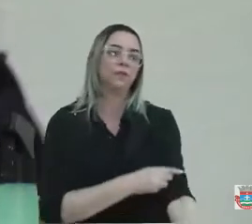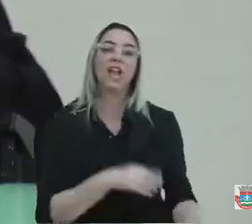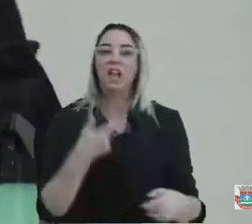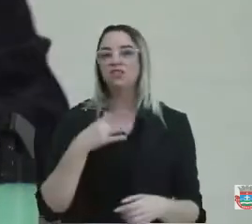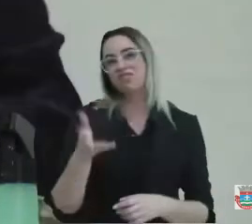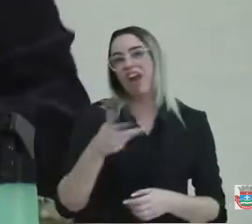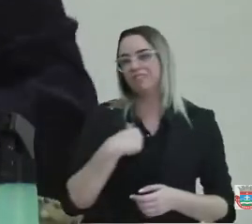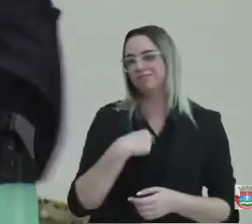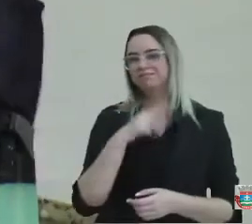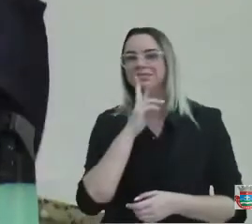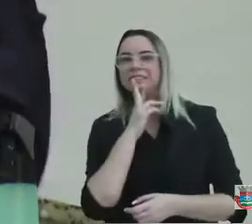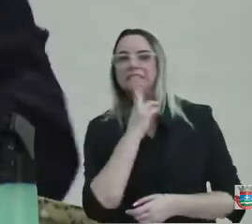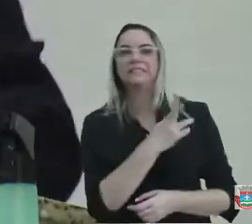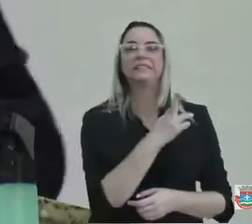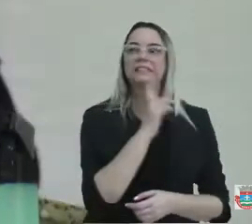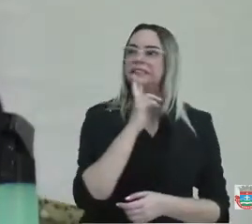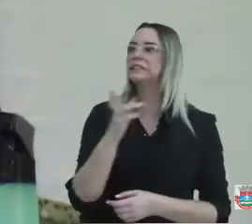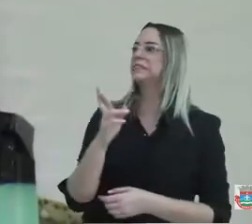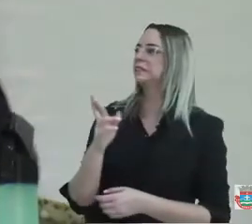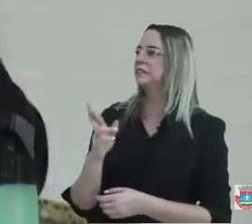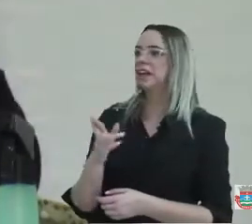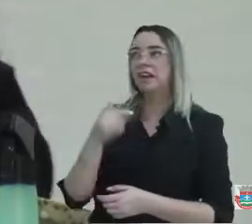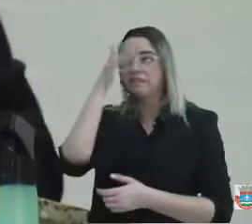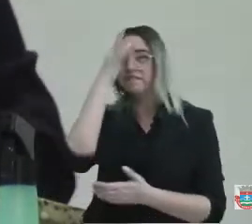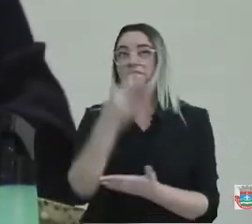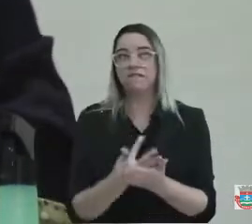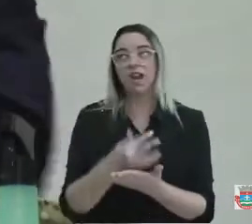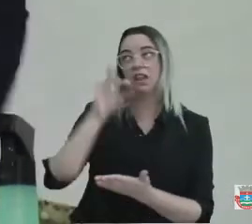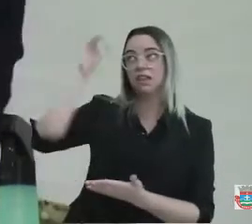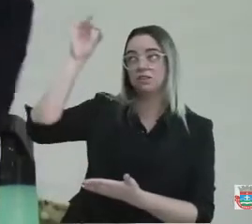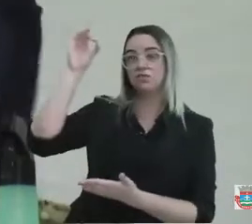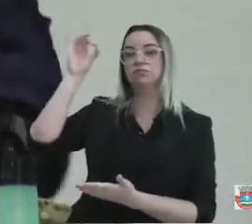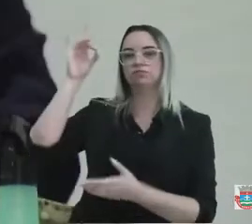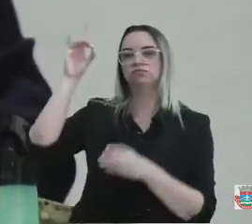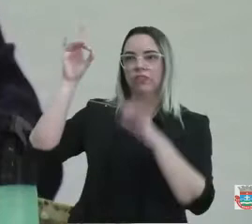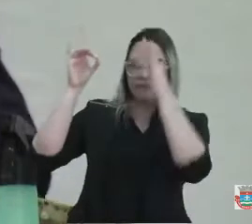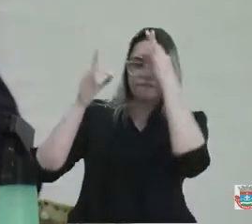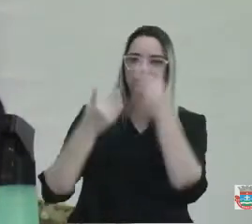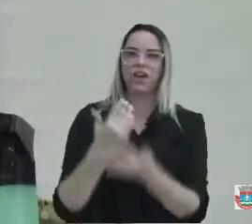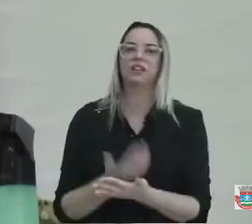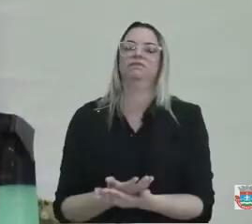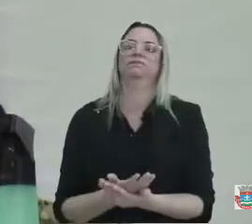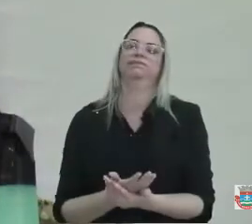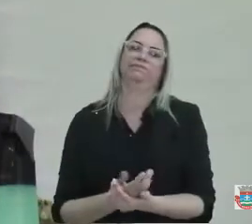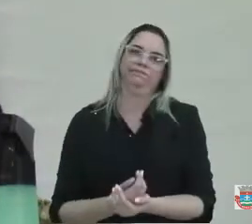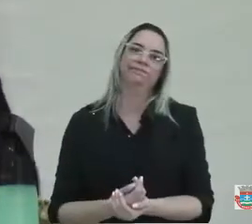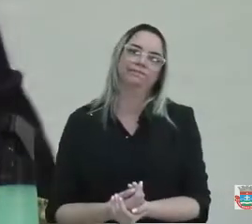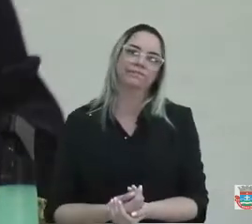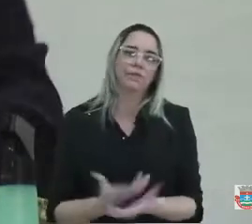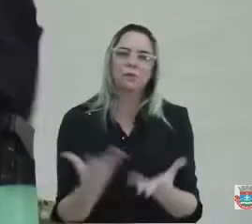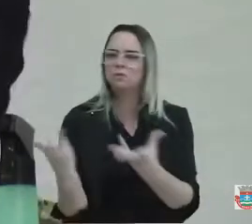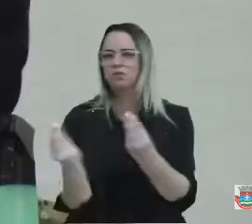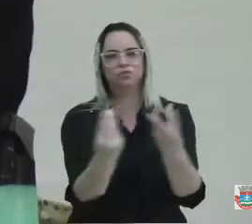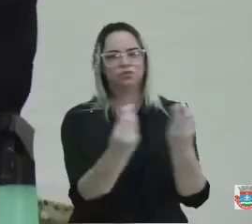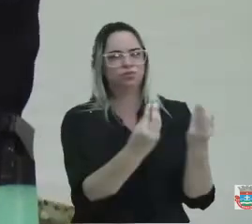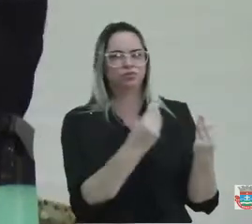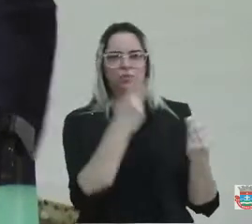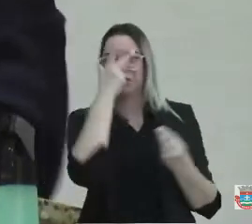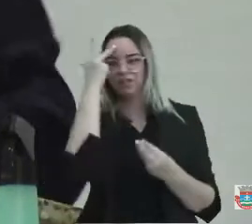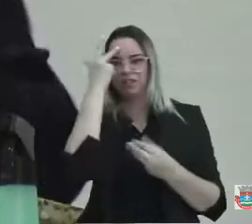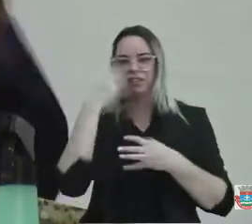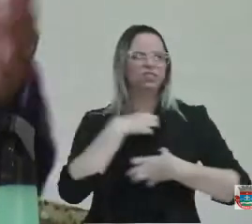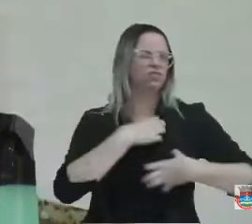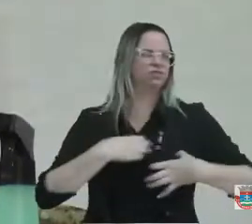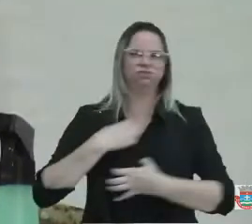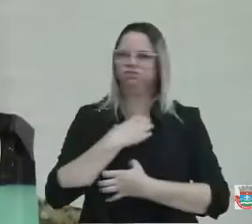pessoas. Vamos conseguir sim, com fé em Deus e um bom Jesus, essas cirurgias que estão atrasadas. E muita gente fica desesperada,